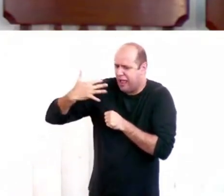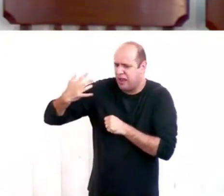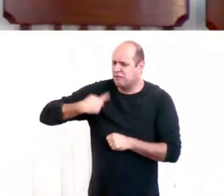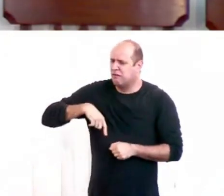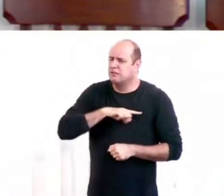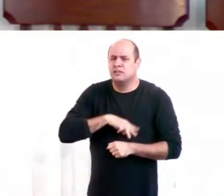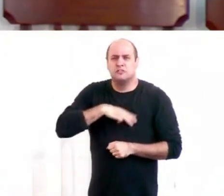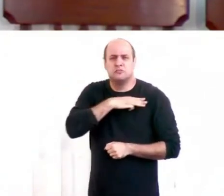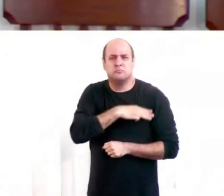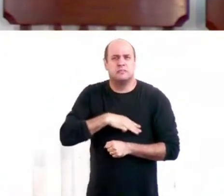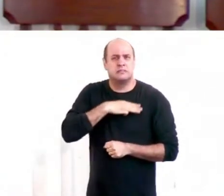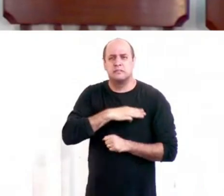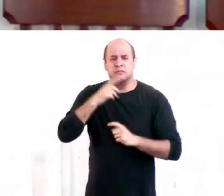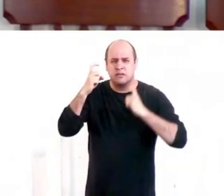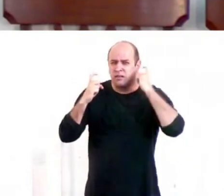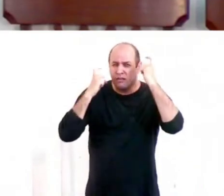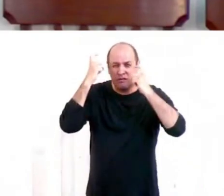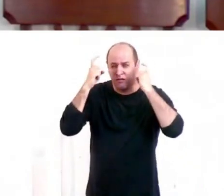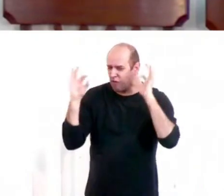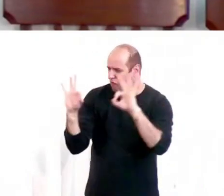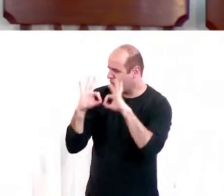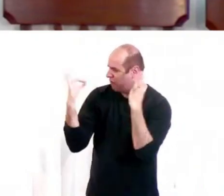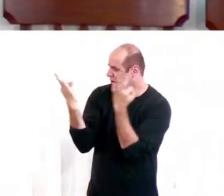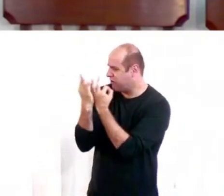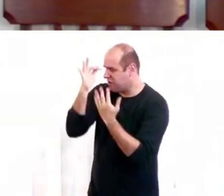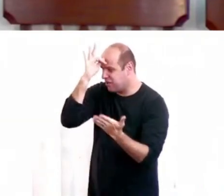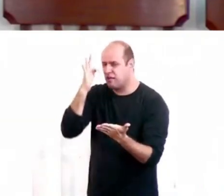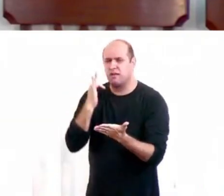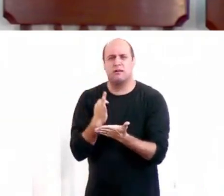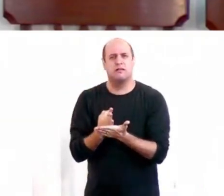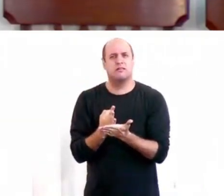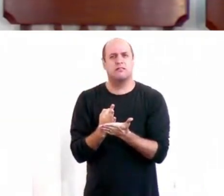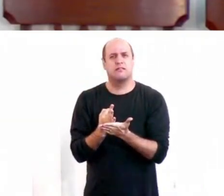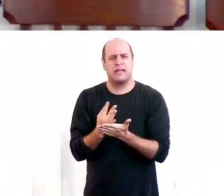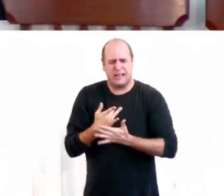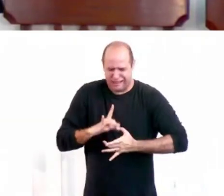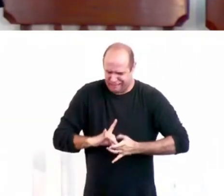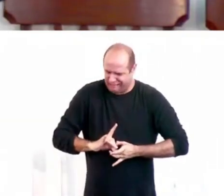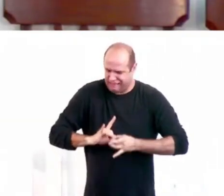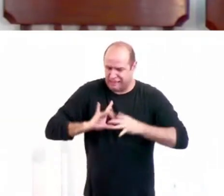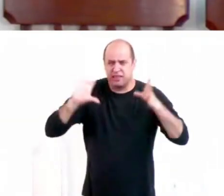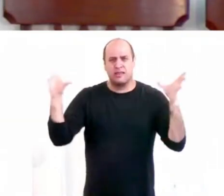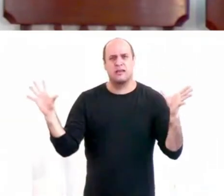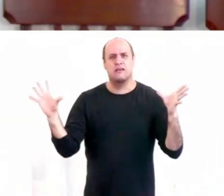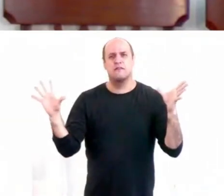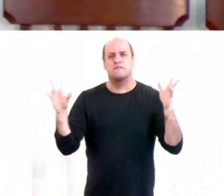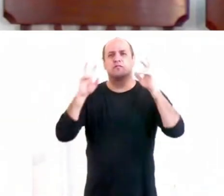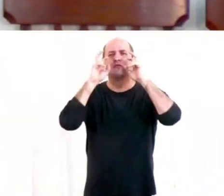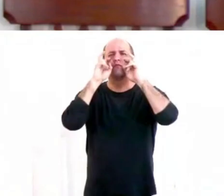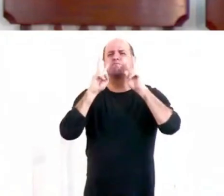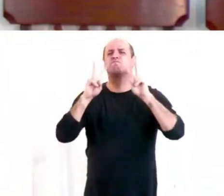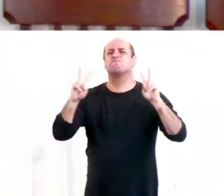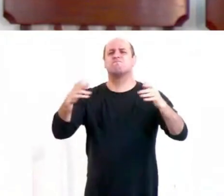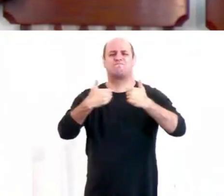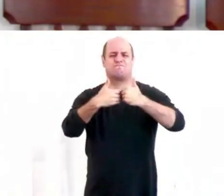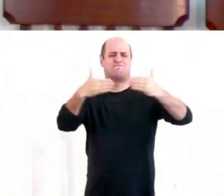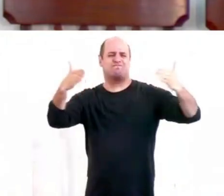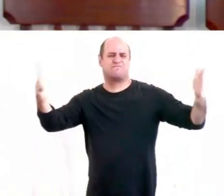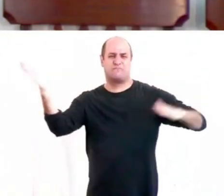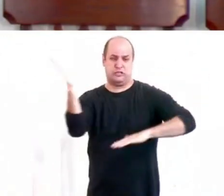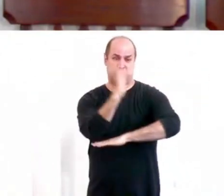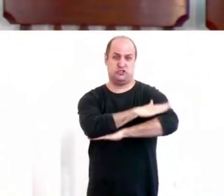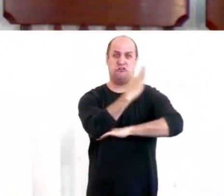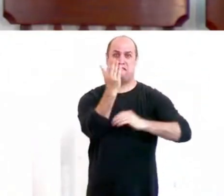nos reunimos como uma família da fé e podemos ter a liberdade de olhar para fora e adorar o nosso